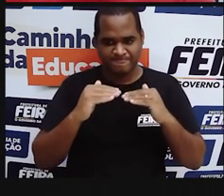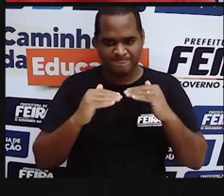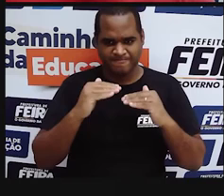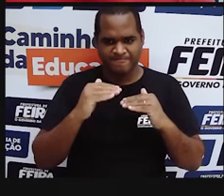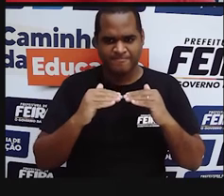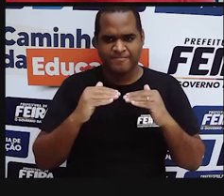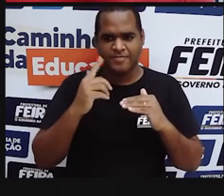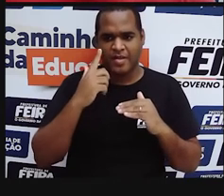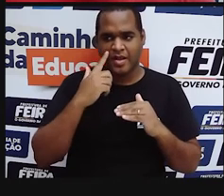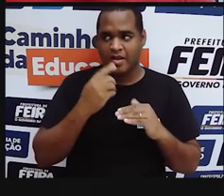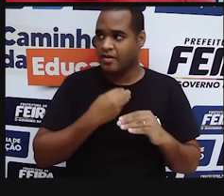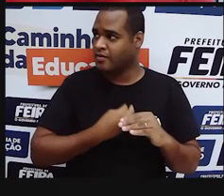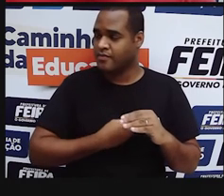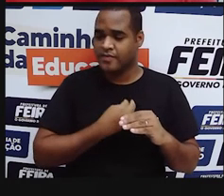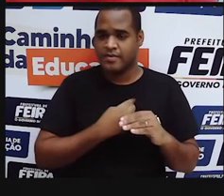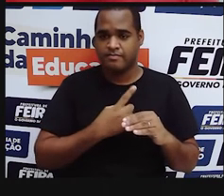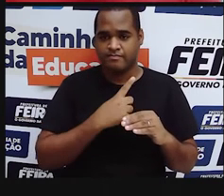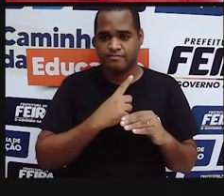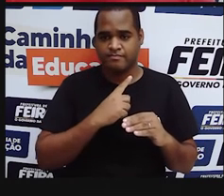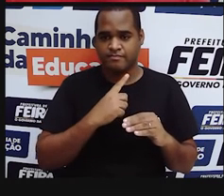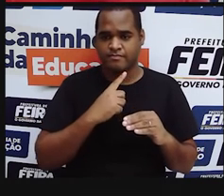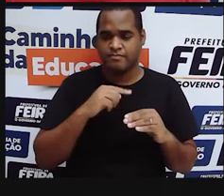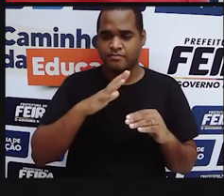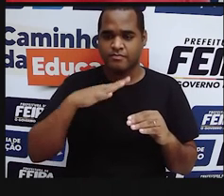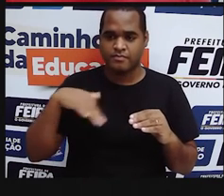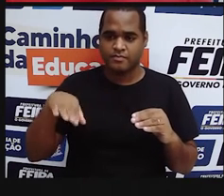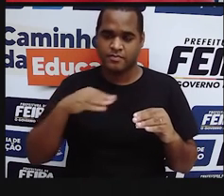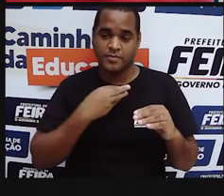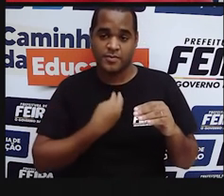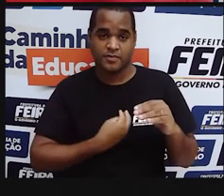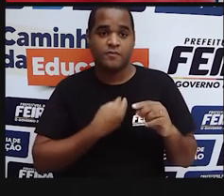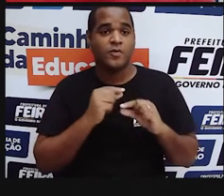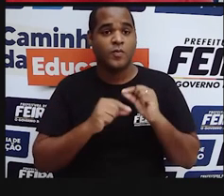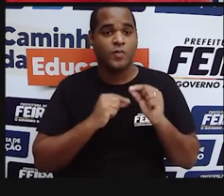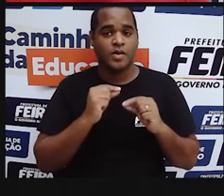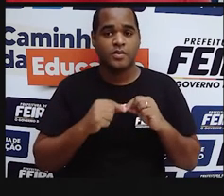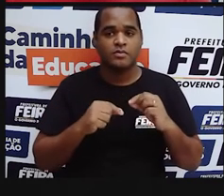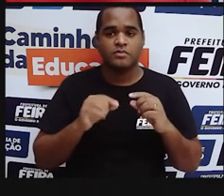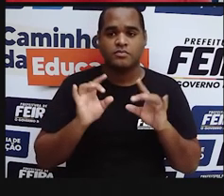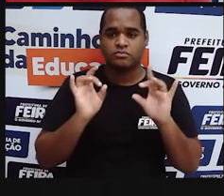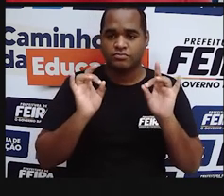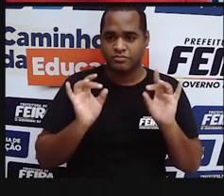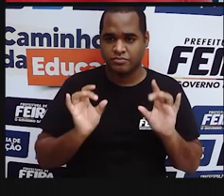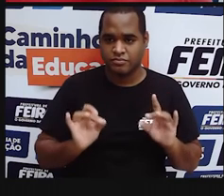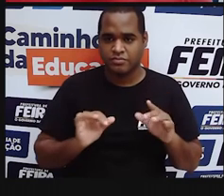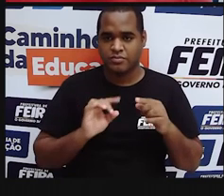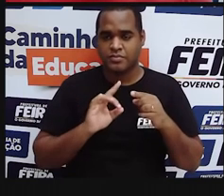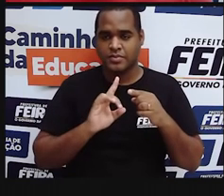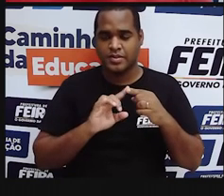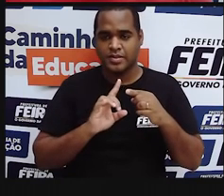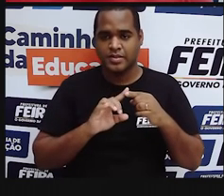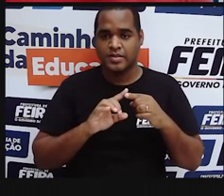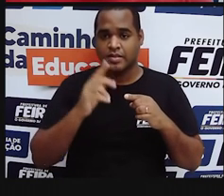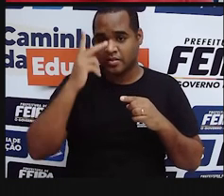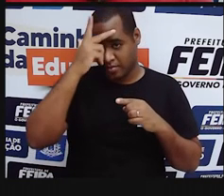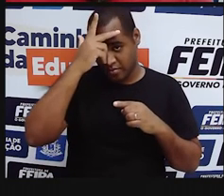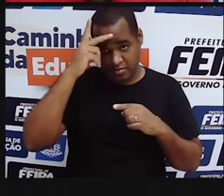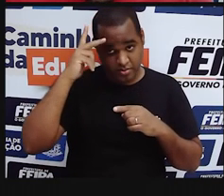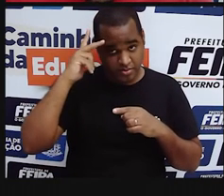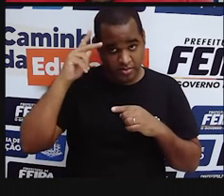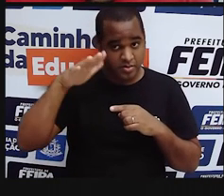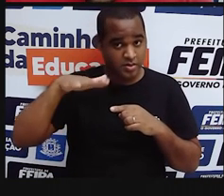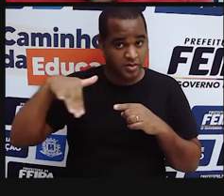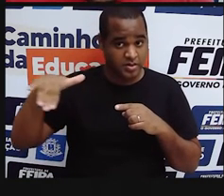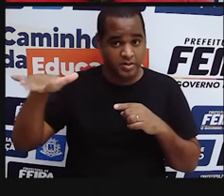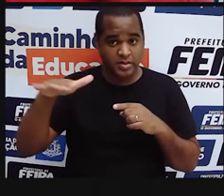coluna de três partes e uma coluna de uma parte. Bem, esse mundo maravilhoso que eu estou pintando, ele valia para os cidadãos